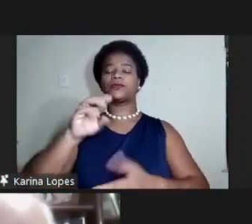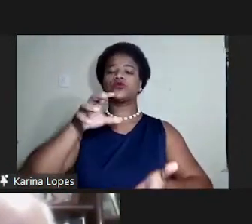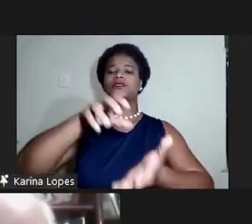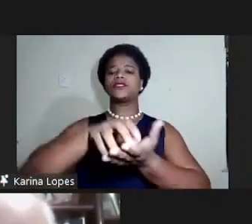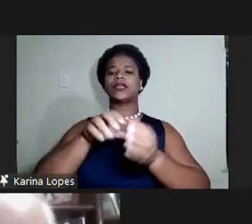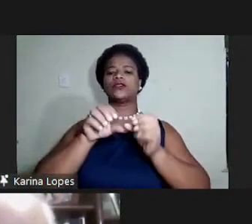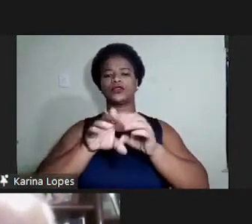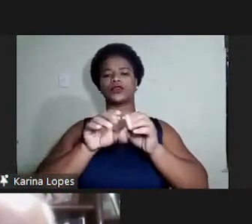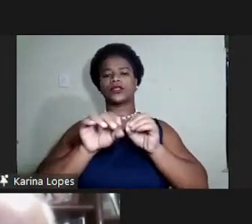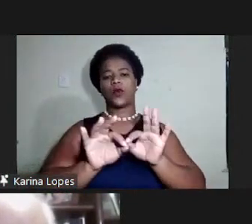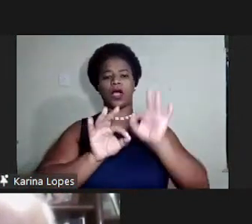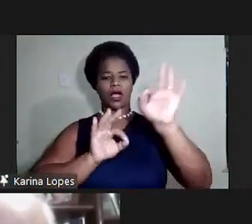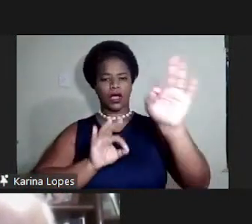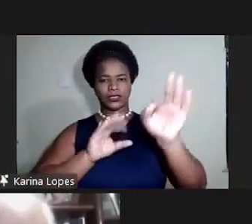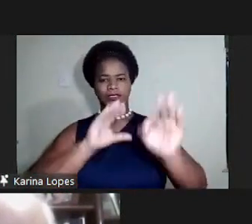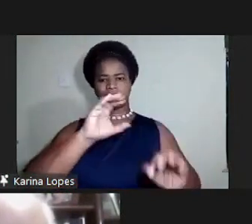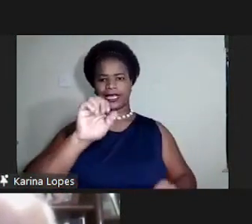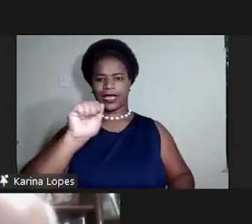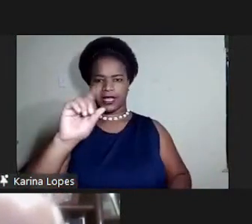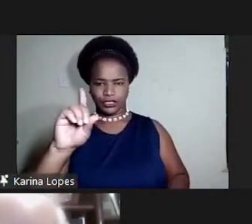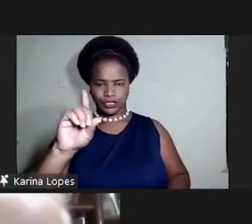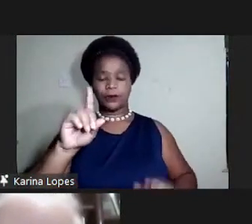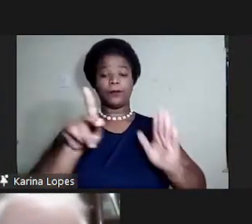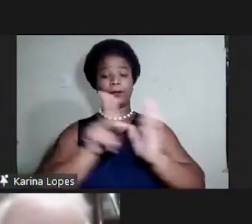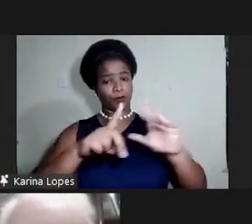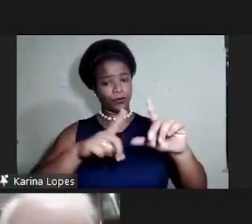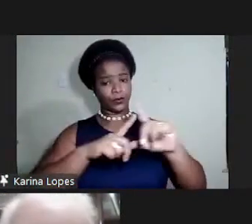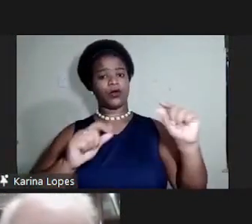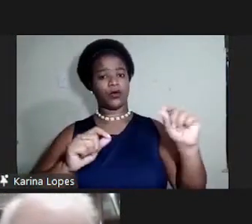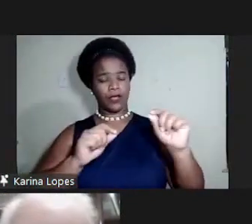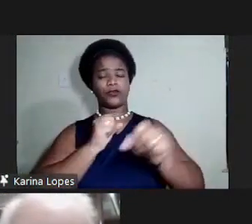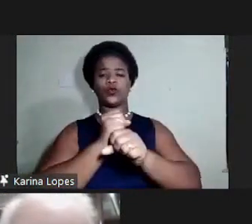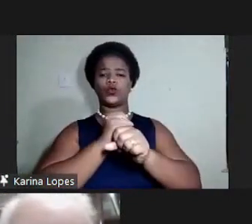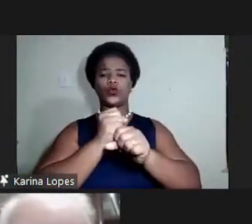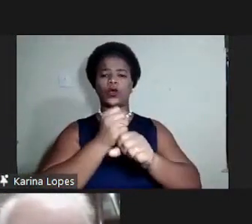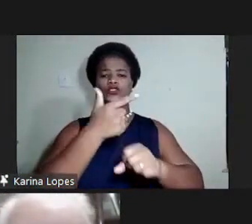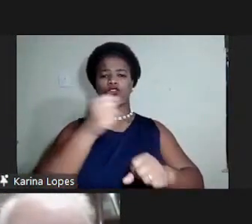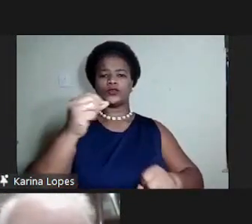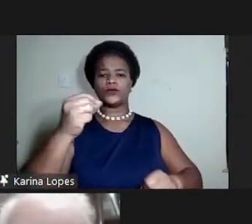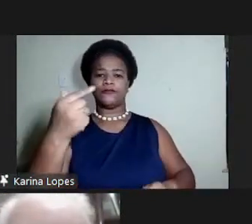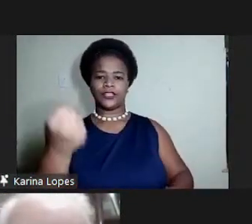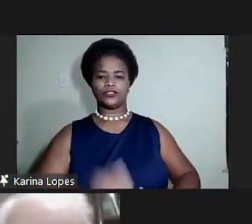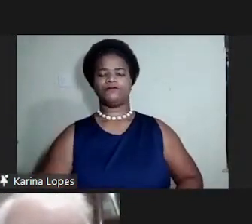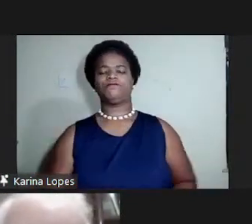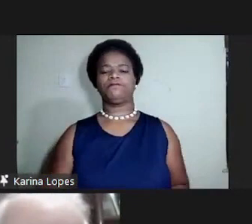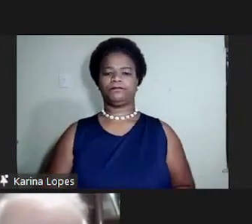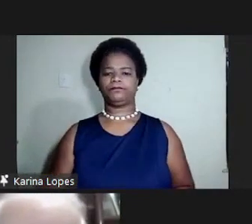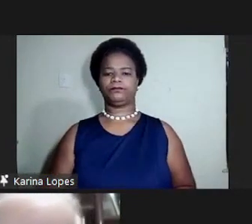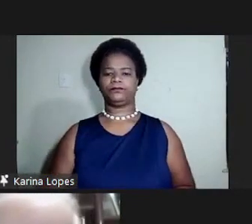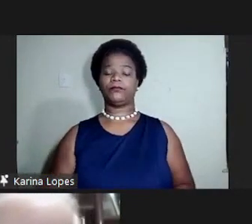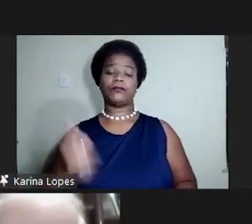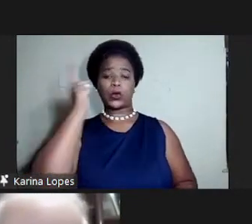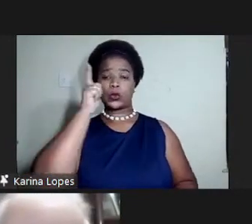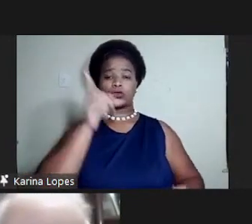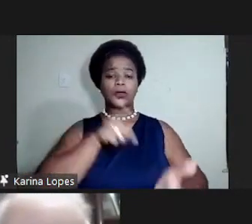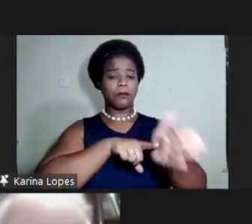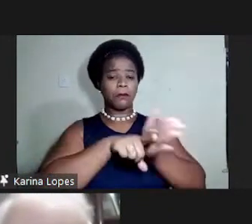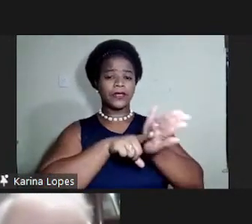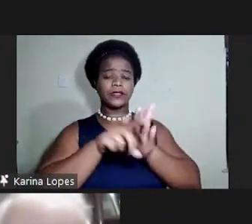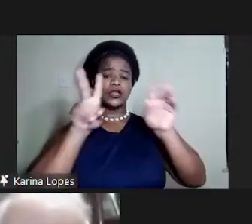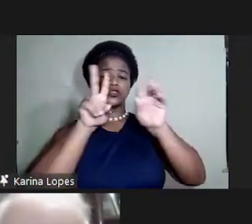Distância, CEAD, da UFJF, no ano de 2020, com dissertação sobre a graduação